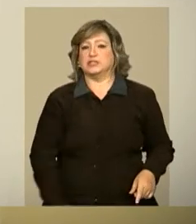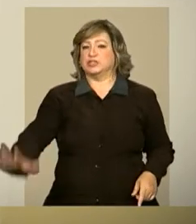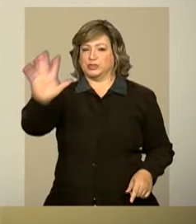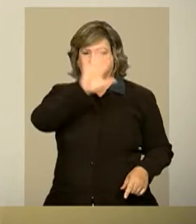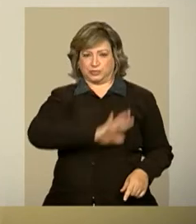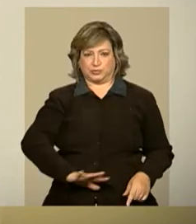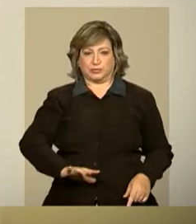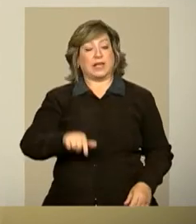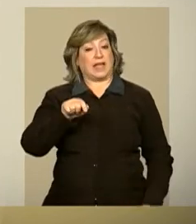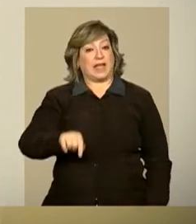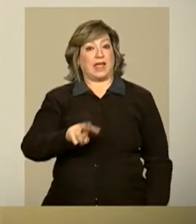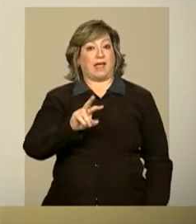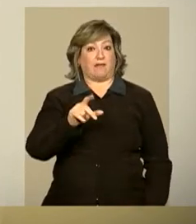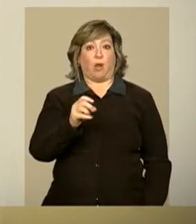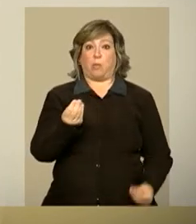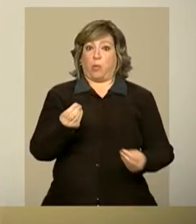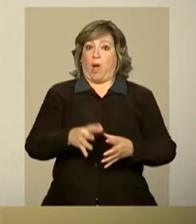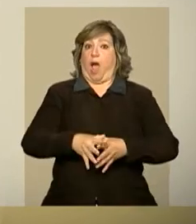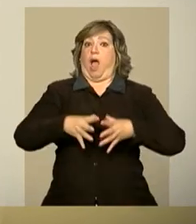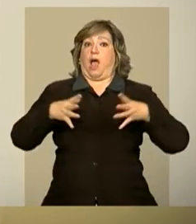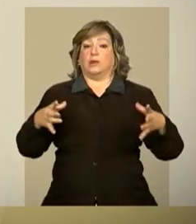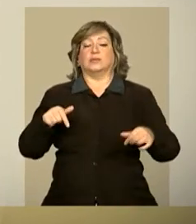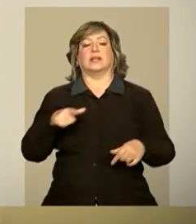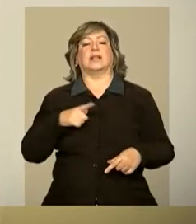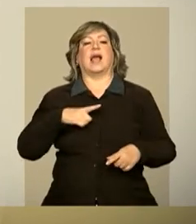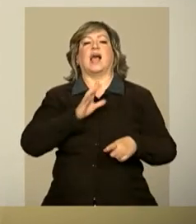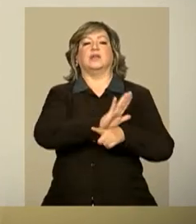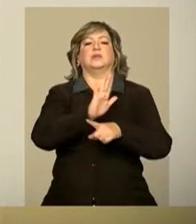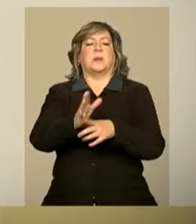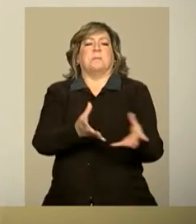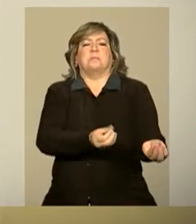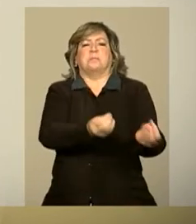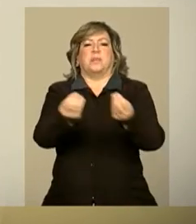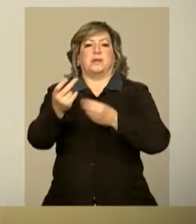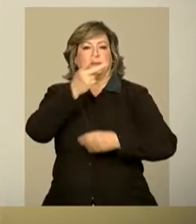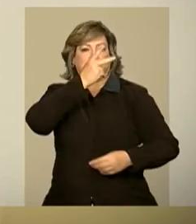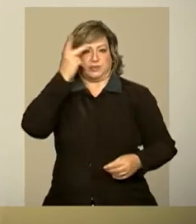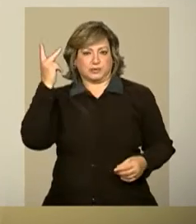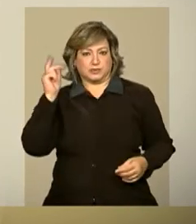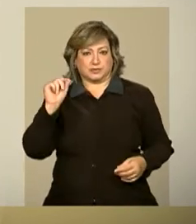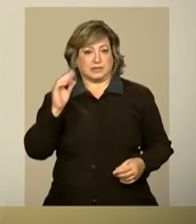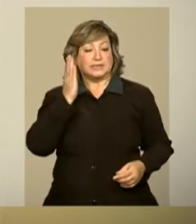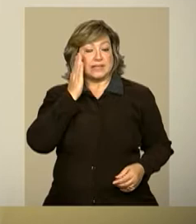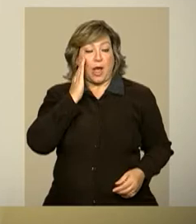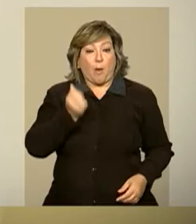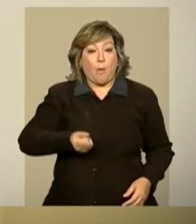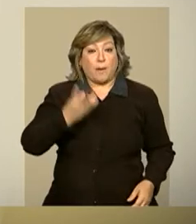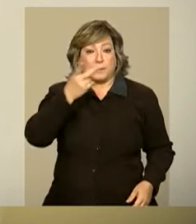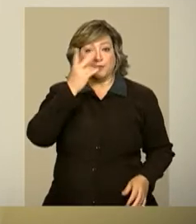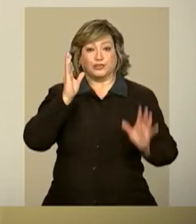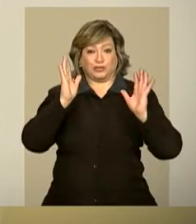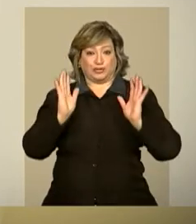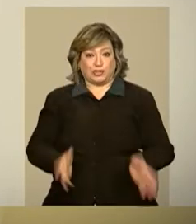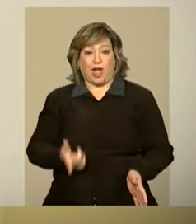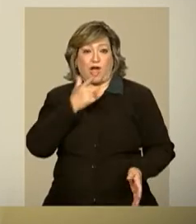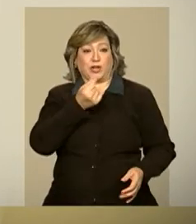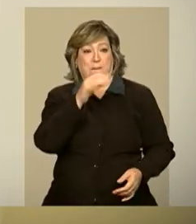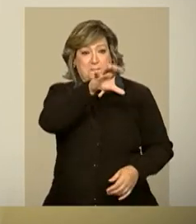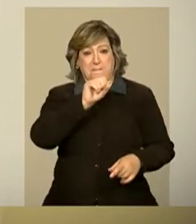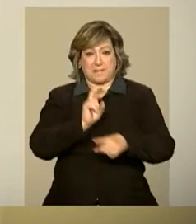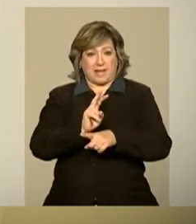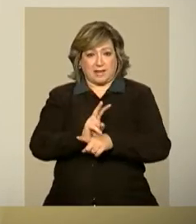é um valor muito alto está beneficiando muita gente Luciano Sabe quantas pessoas já foram beneficiadas